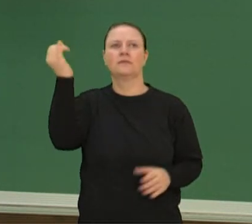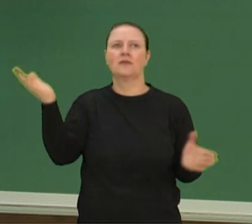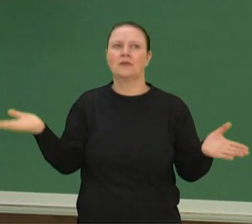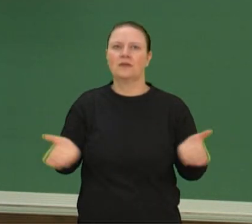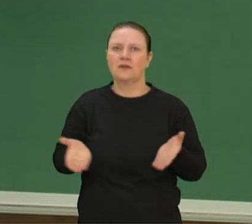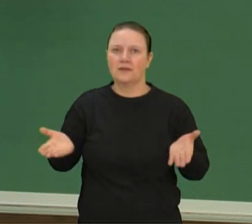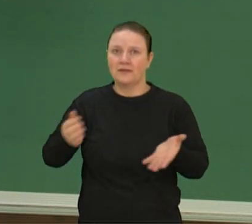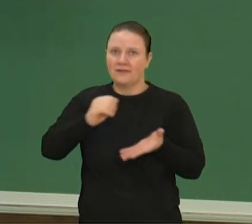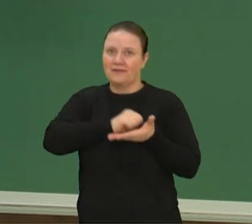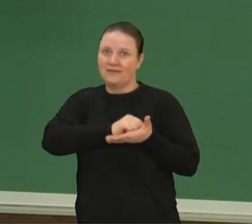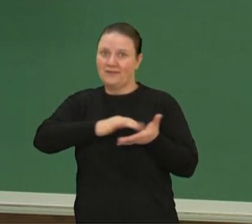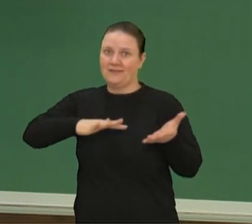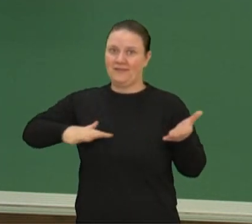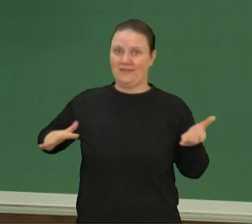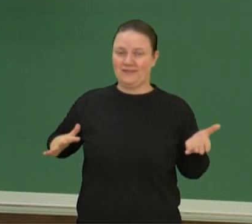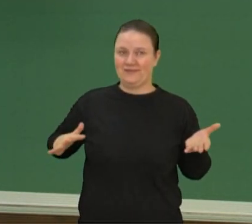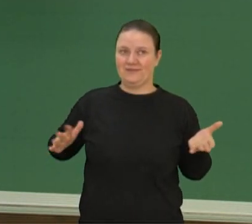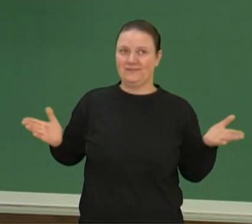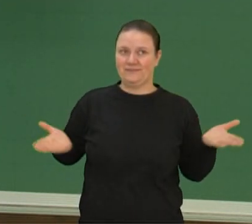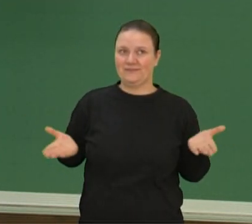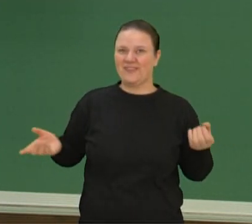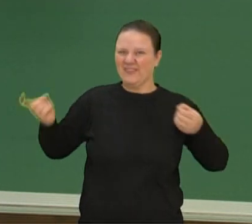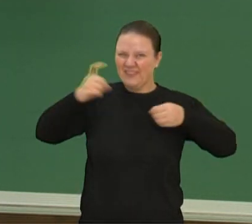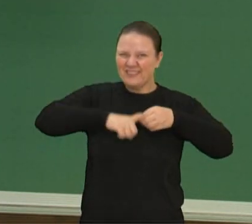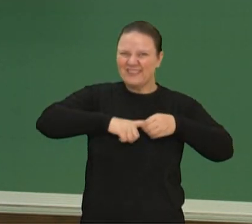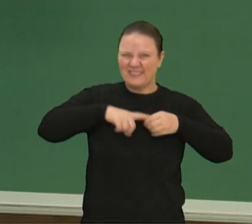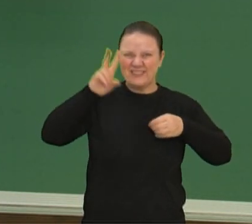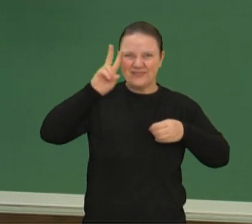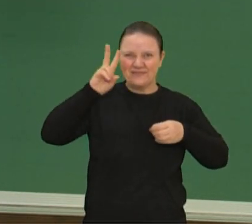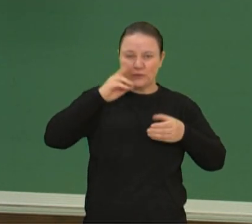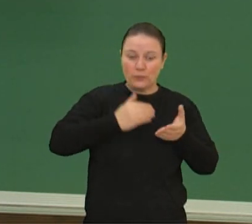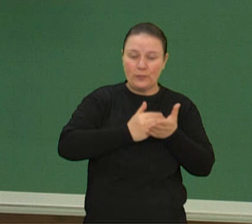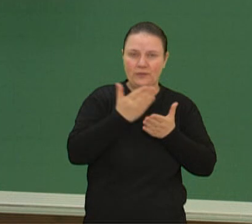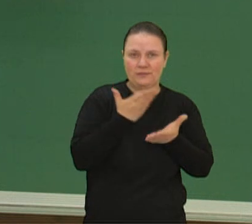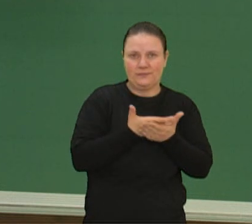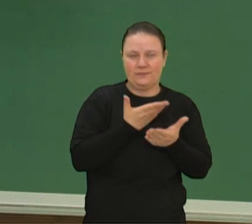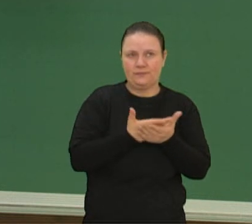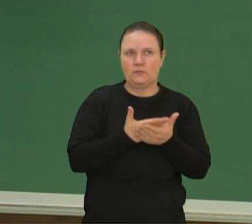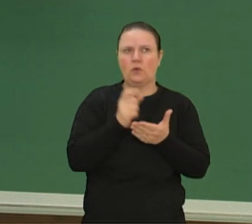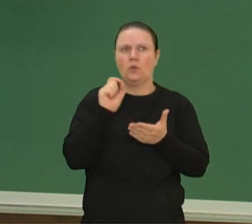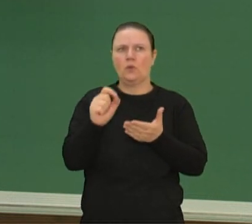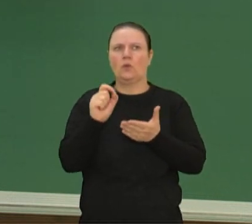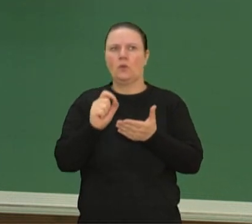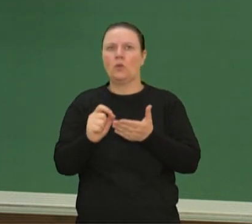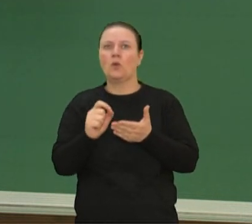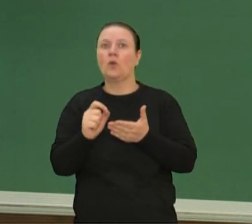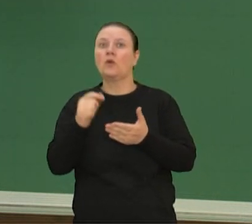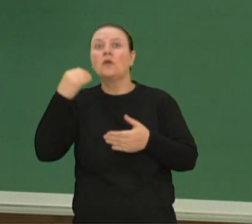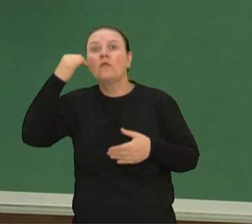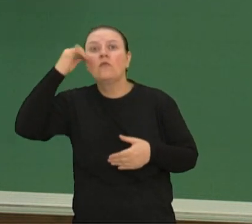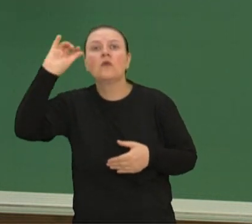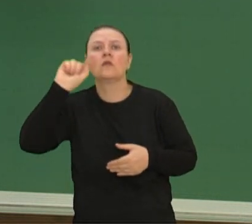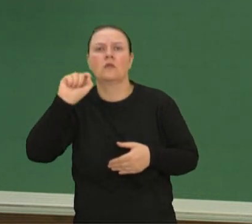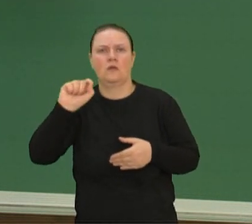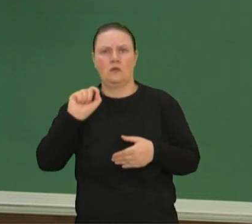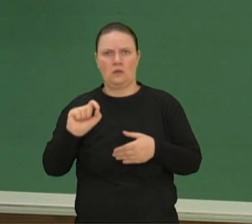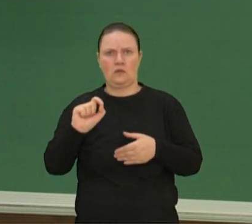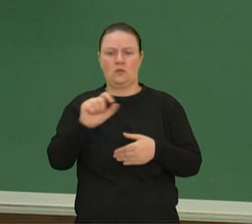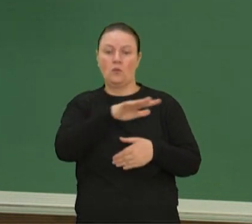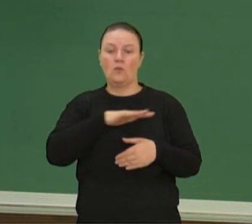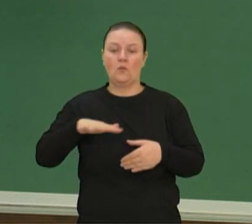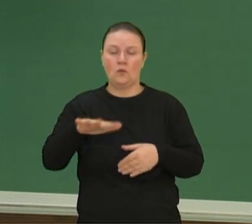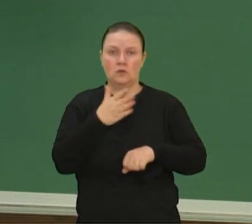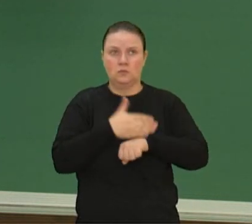nossa atividade do início da aula. Quais precauções devem ser consideradas pelos praticantes de atividades de academia? Então